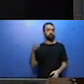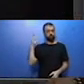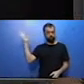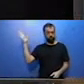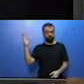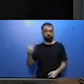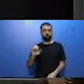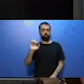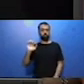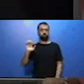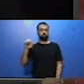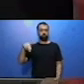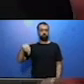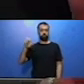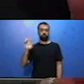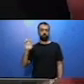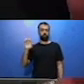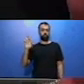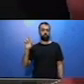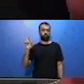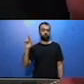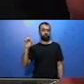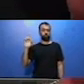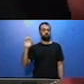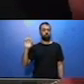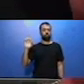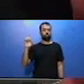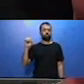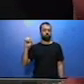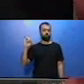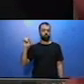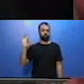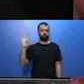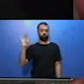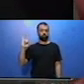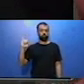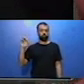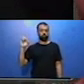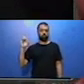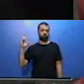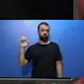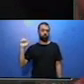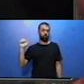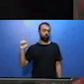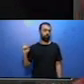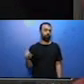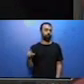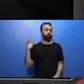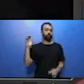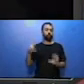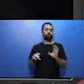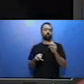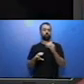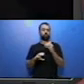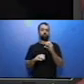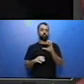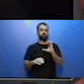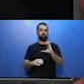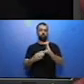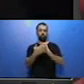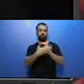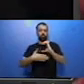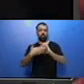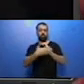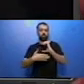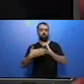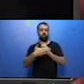Energéticos são predominantemente compostos por carboidratos. Os carboidratos são os nutrientes mais básicos